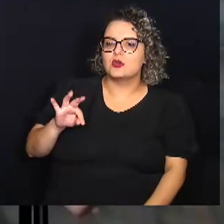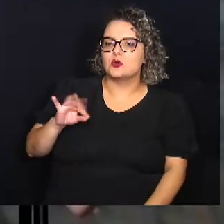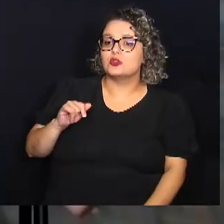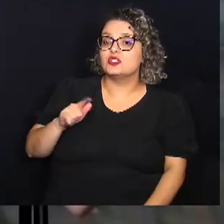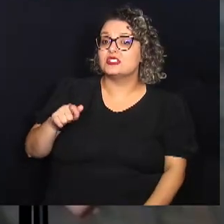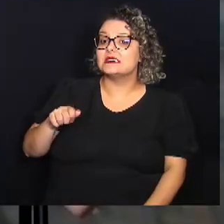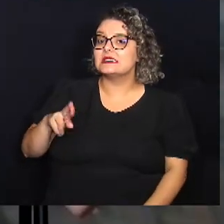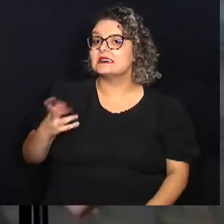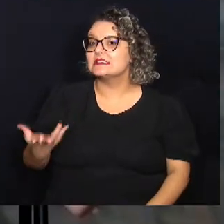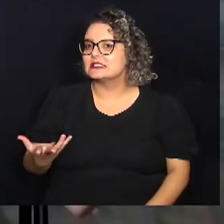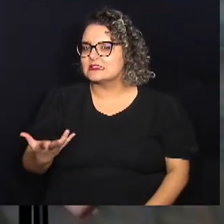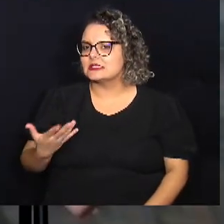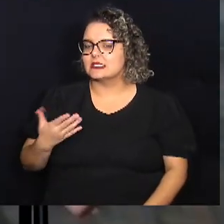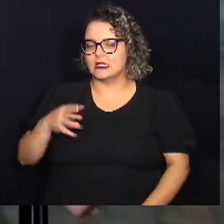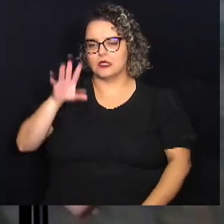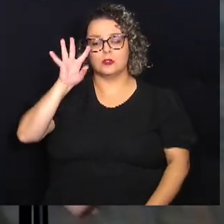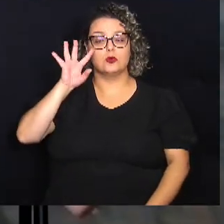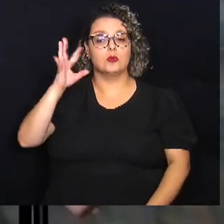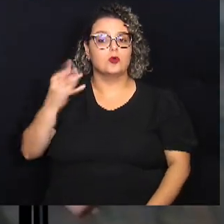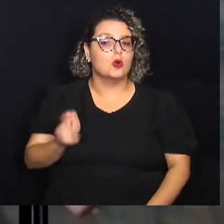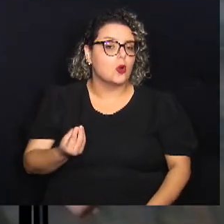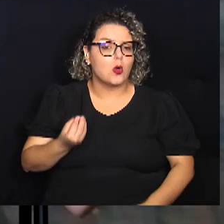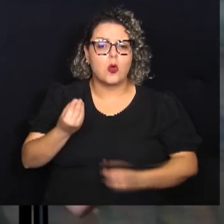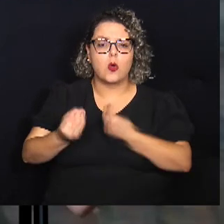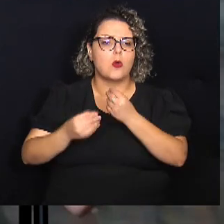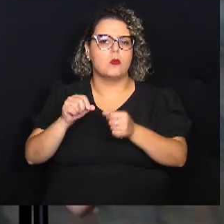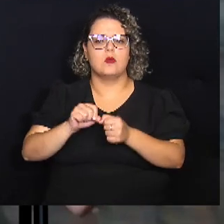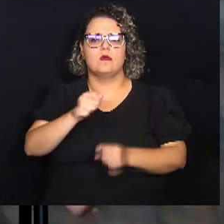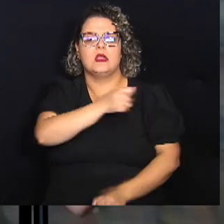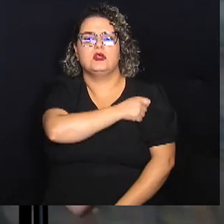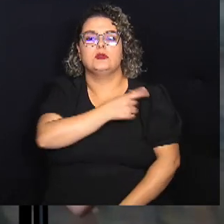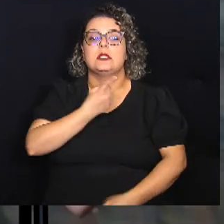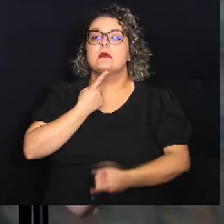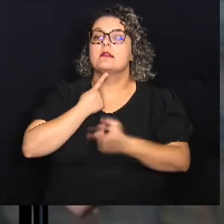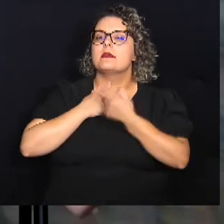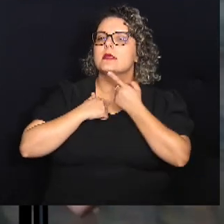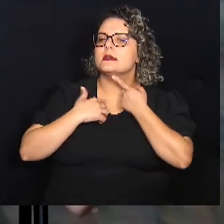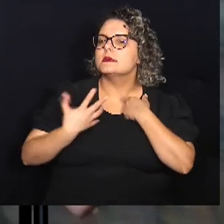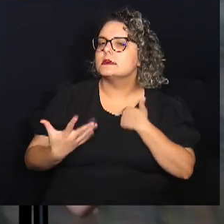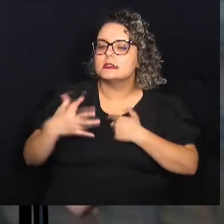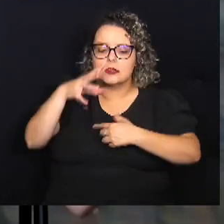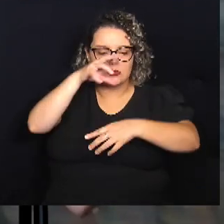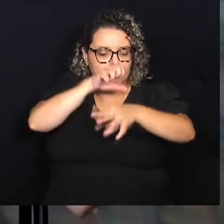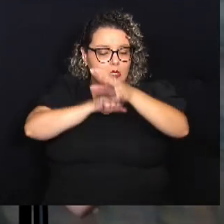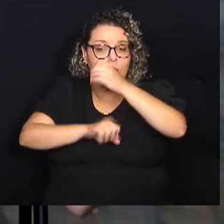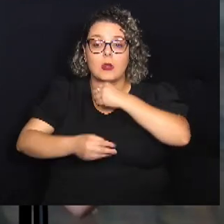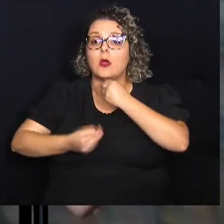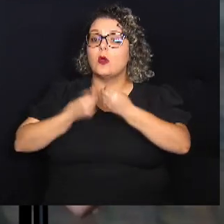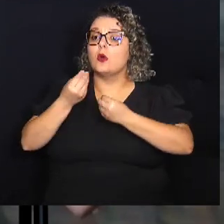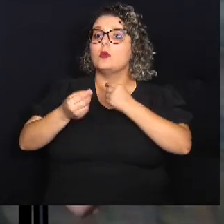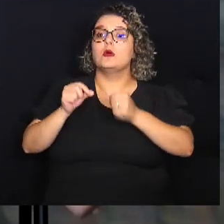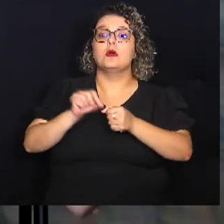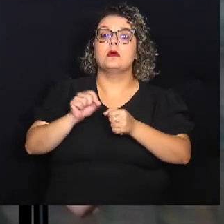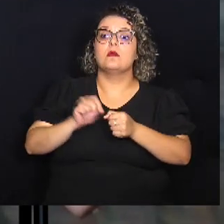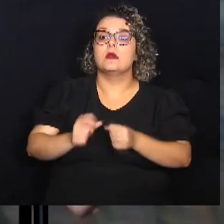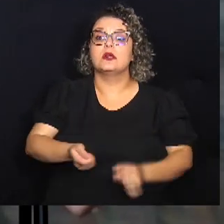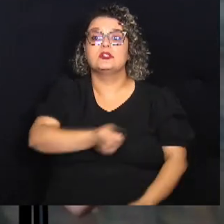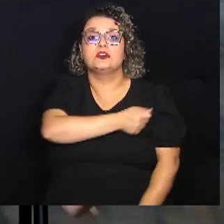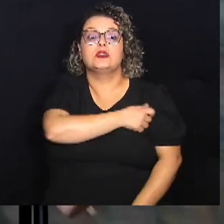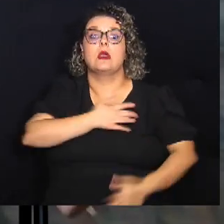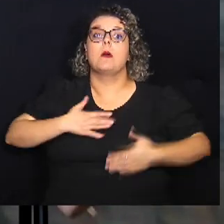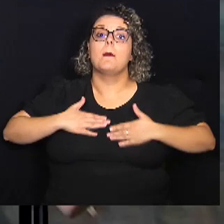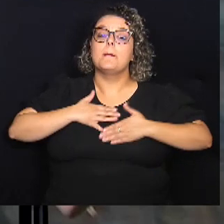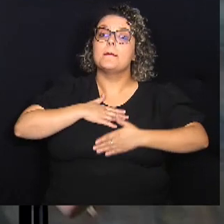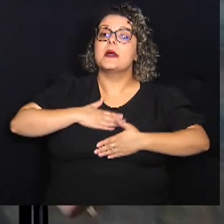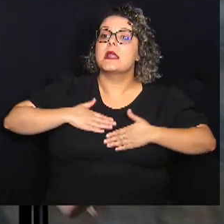conhecimento? Como é que eu faço o aluno ter desejo de aprender? Como é que eu faço o aluno ter prazer em